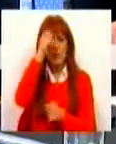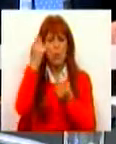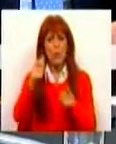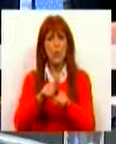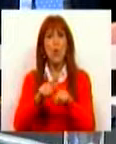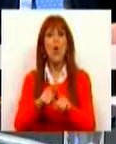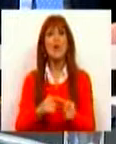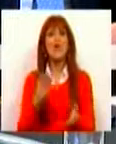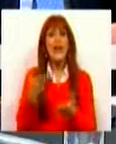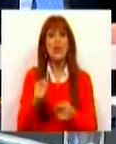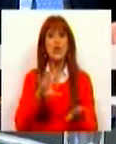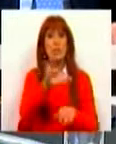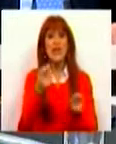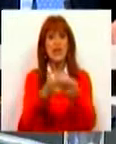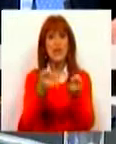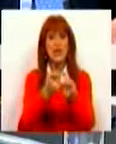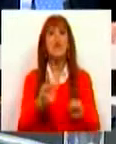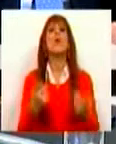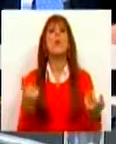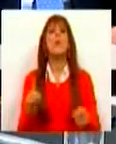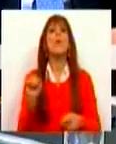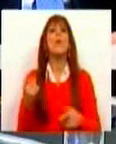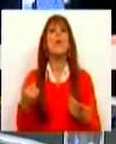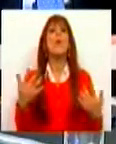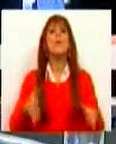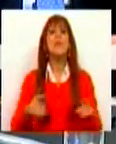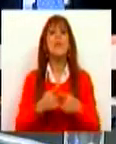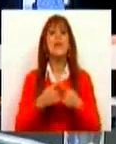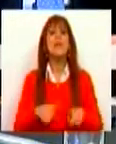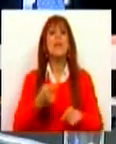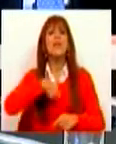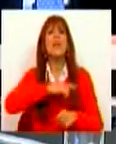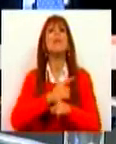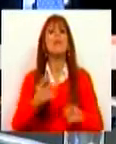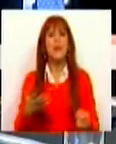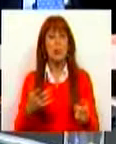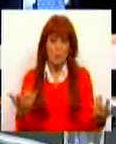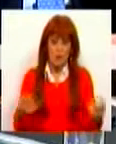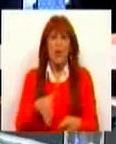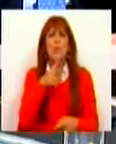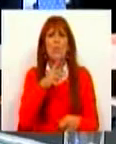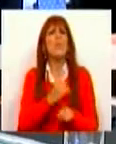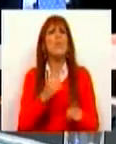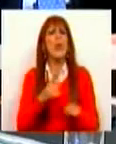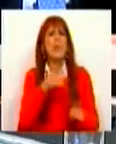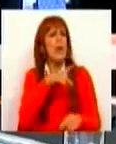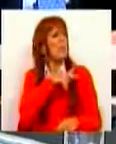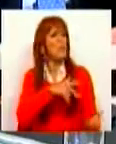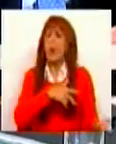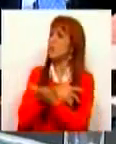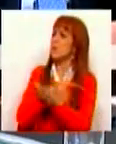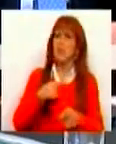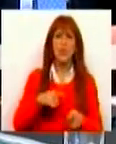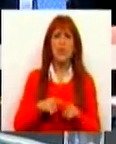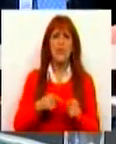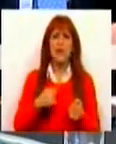países vizinhos. Porque se teria de ser diferente em Espanha? Ou que argumentos poderia usar Portugal que